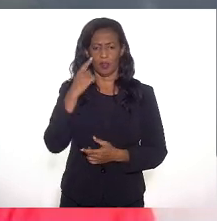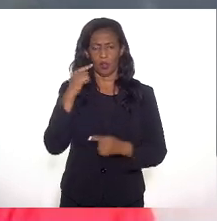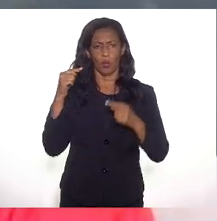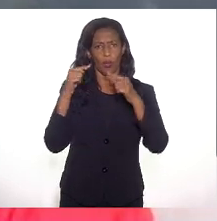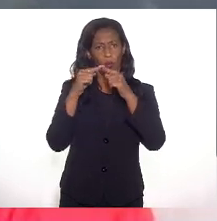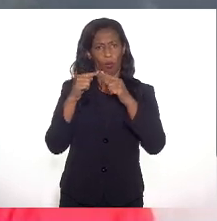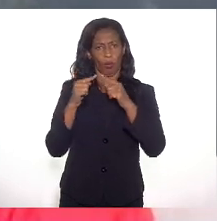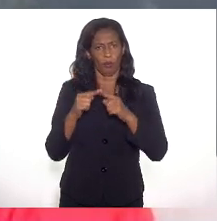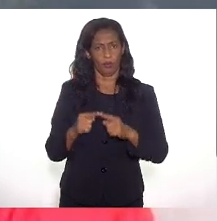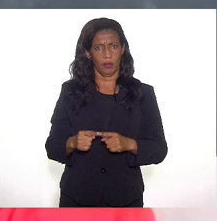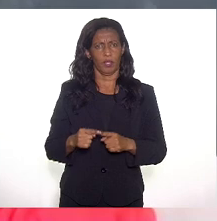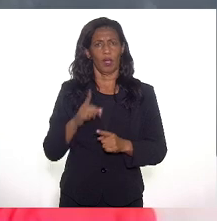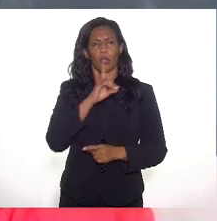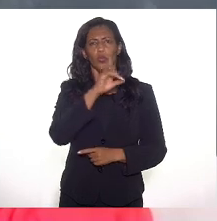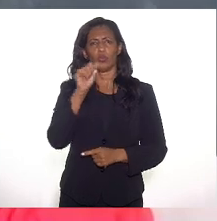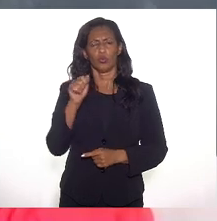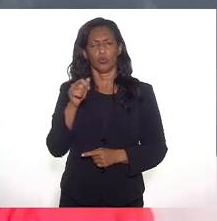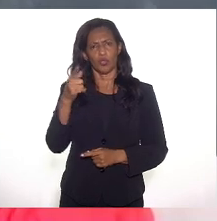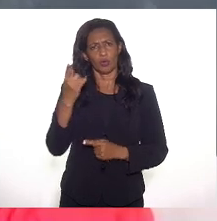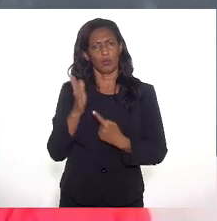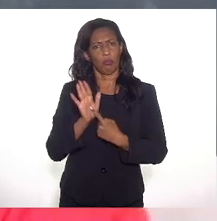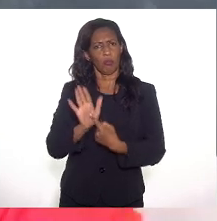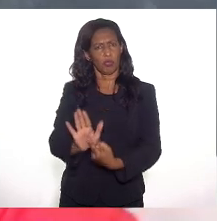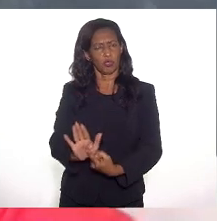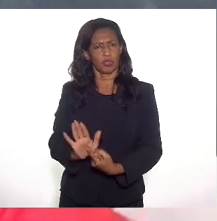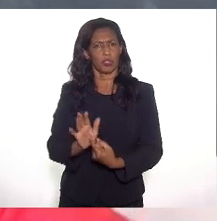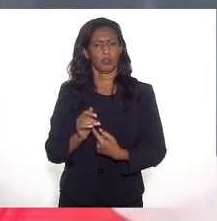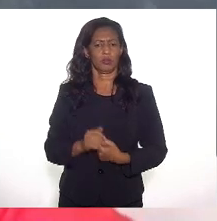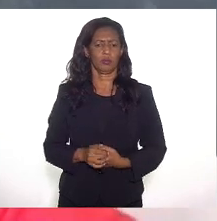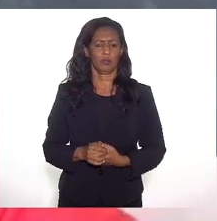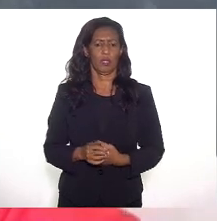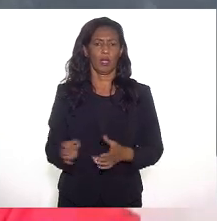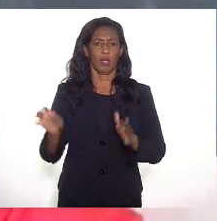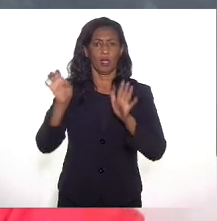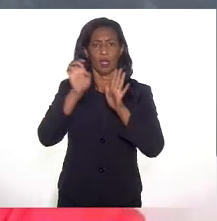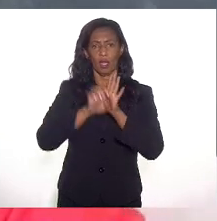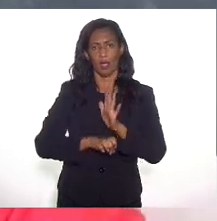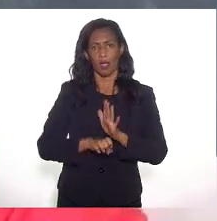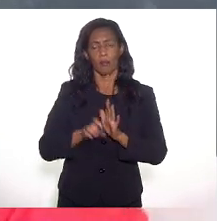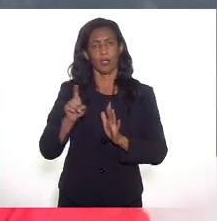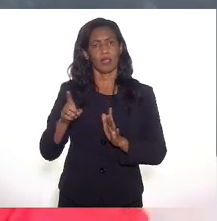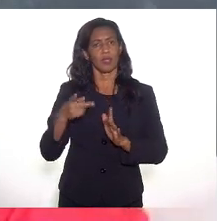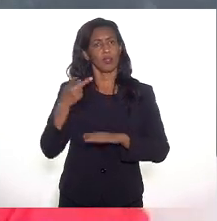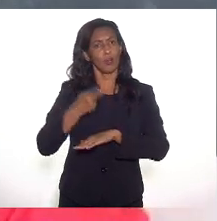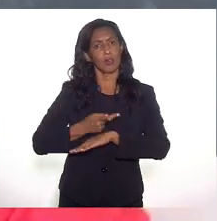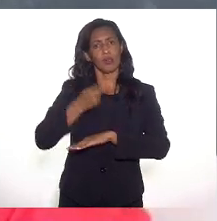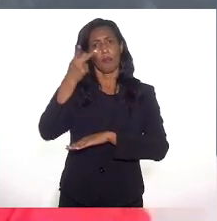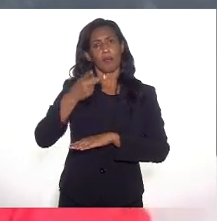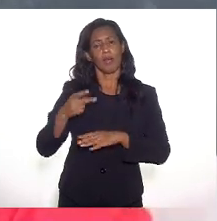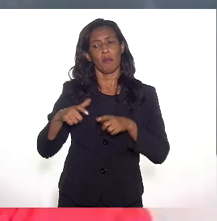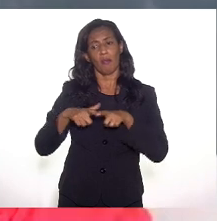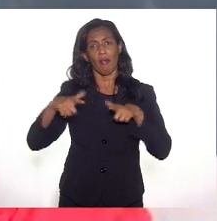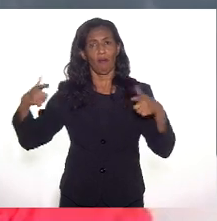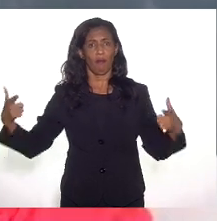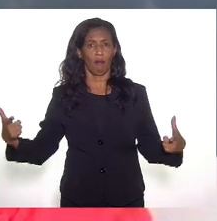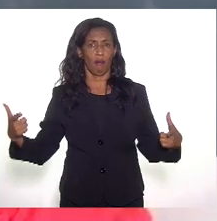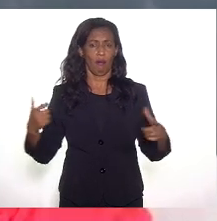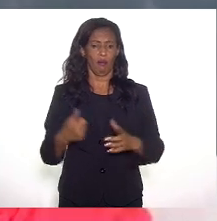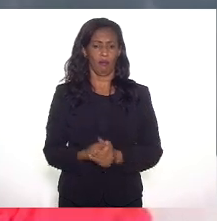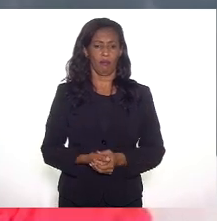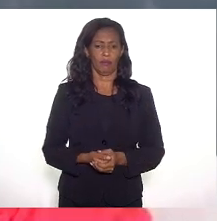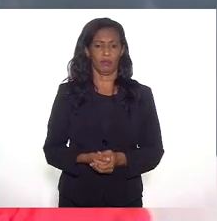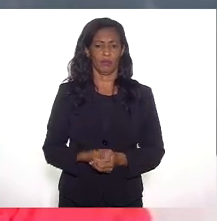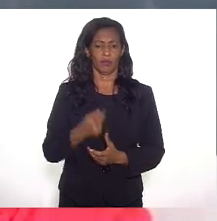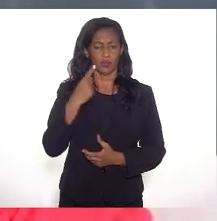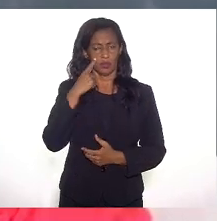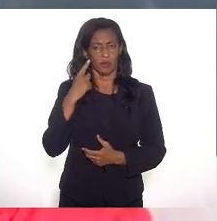está apresentando, porque até então a emenda era no sentido do prêmio Dandara ser um prêmio mais amplo, inclusive diversos deputados